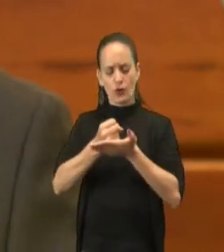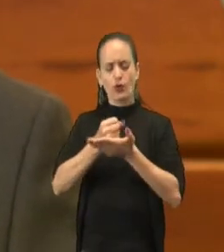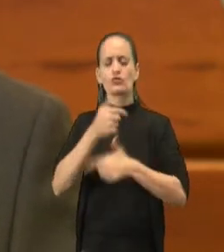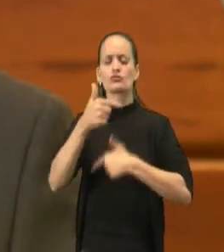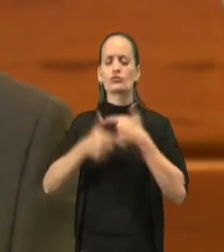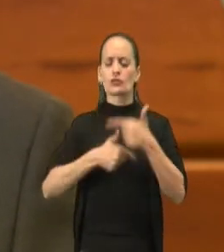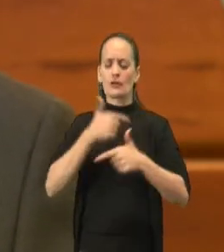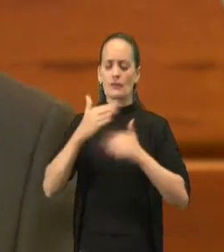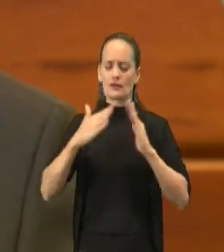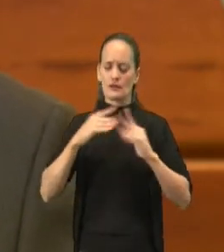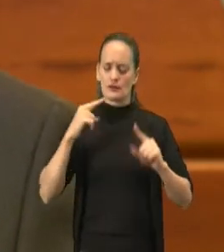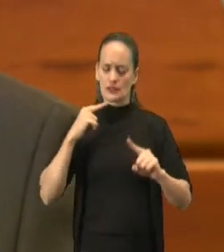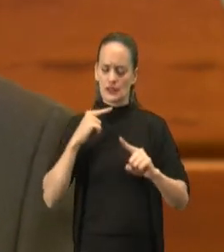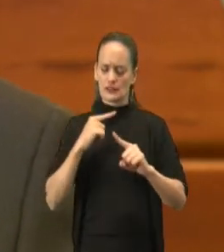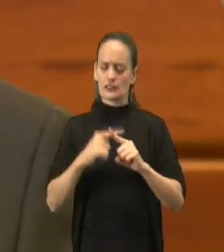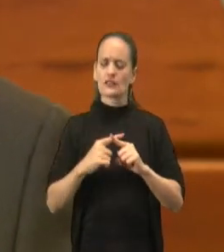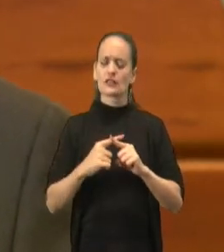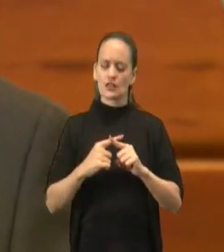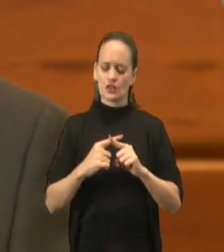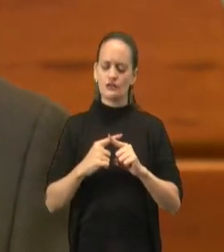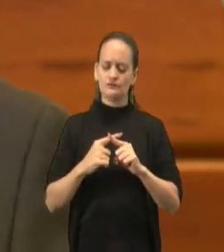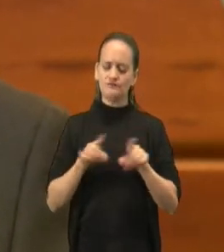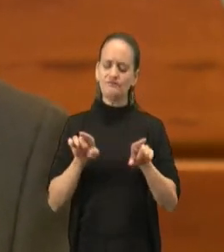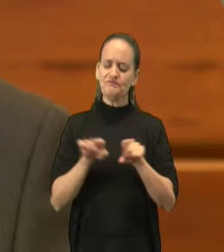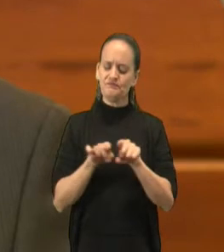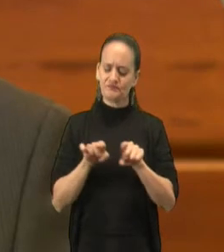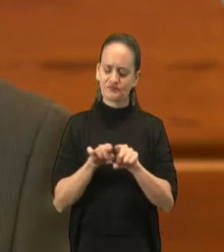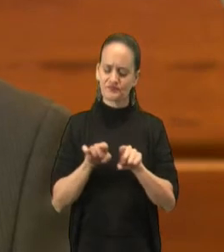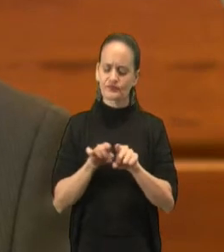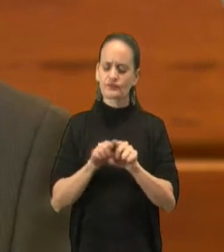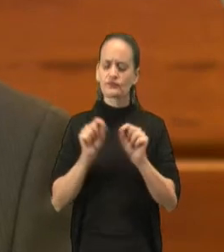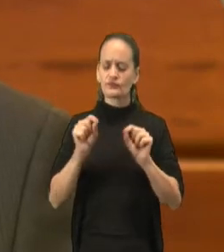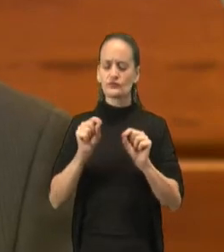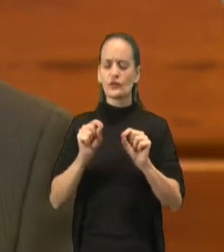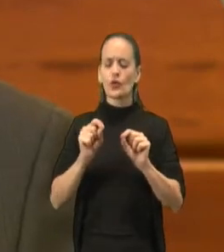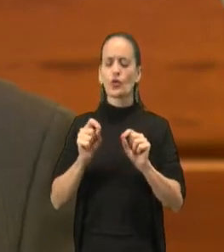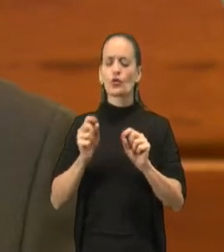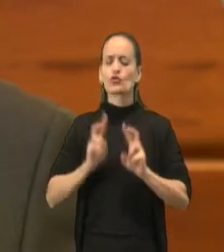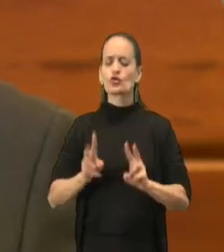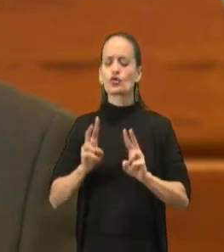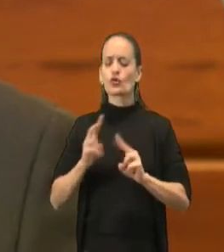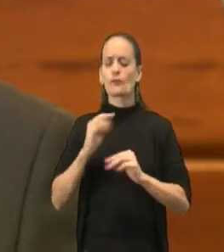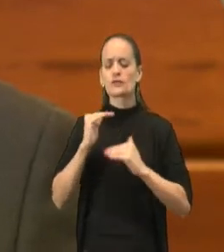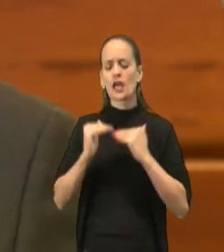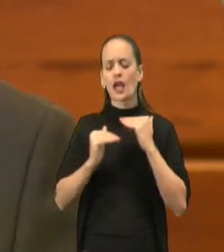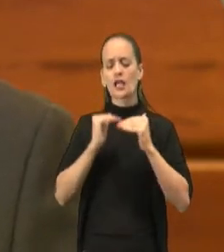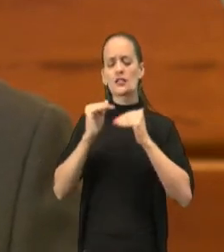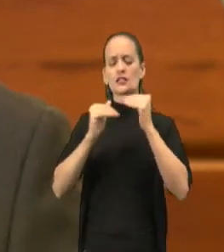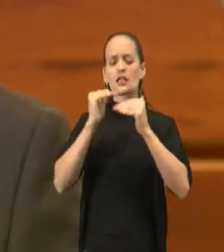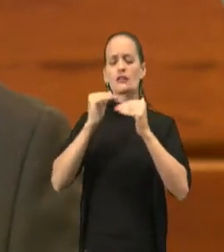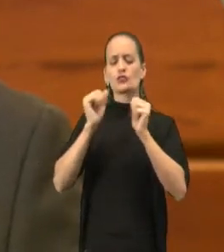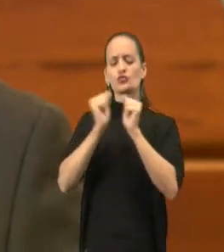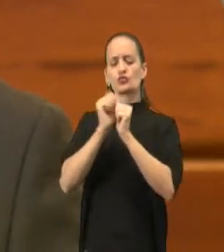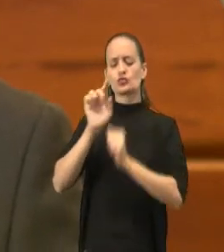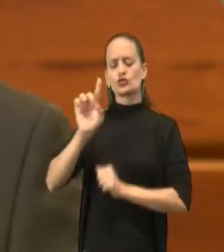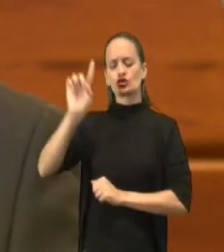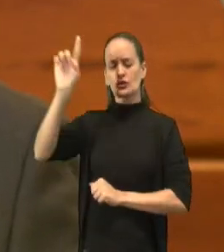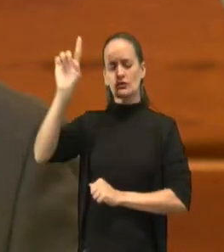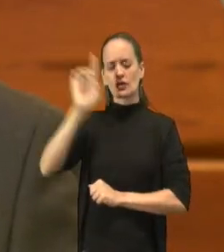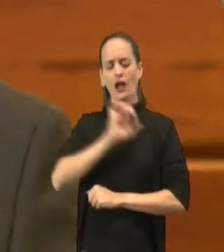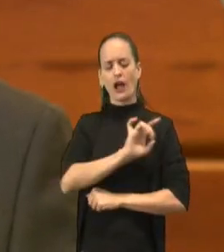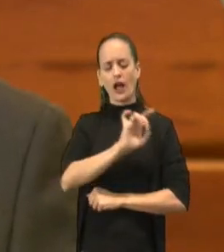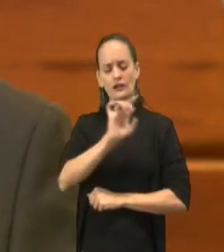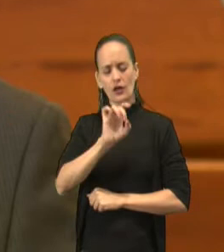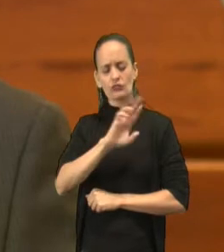trabalho eclesiástico da Tua igreja, e que assim crescemos diante do Senhor, cada um fazendo a sua parte, Senhor